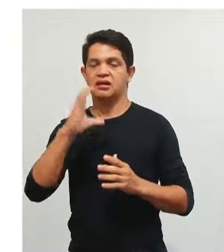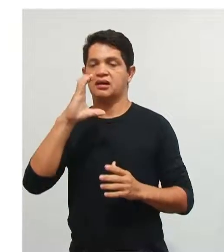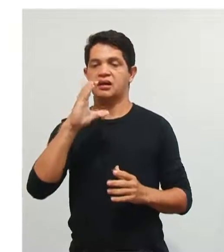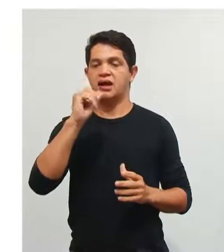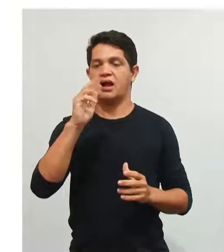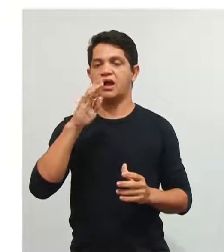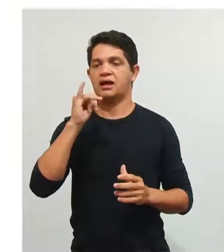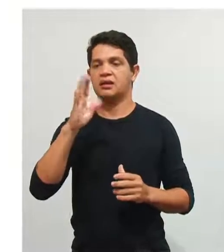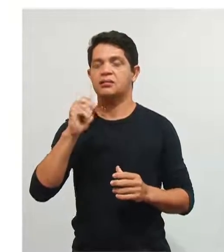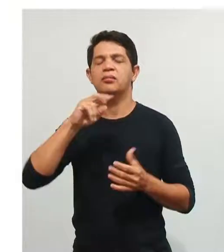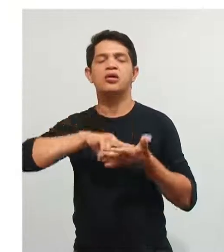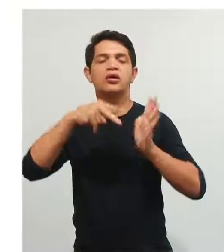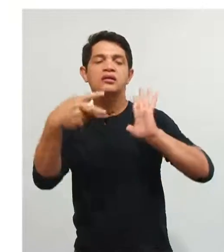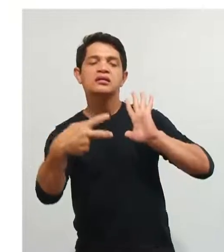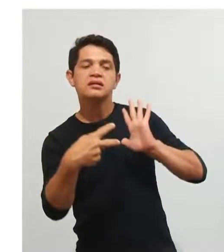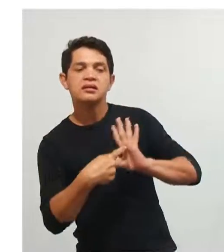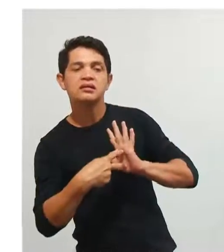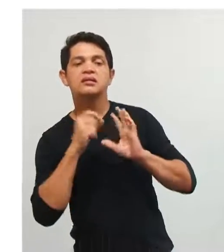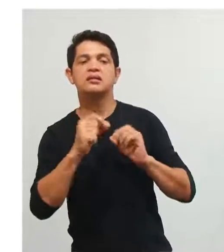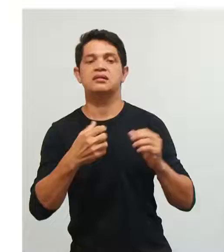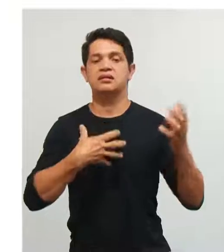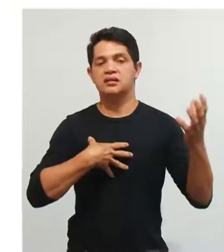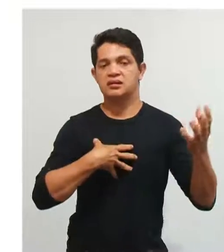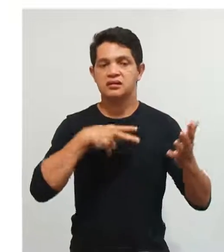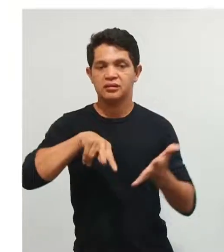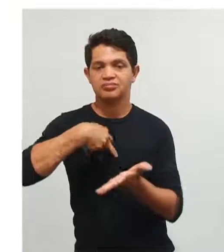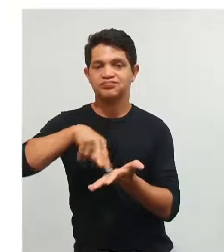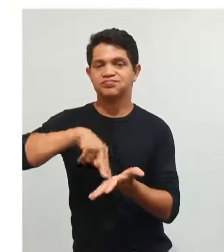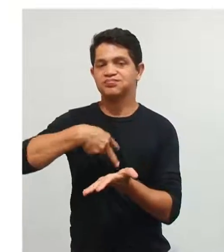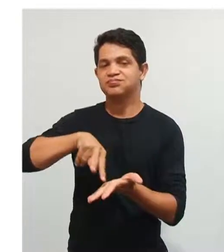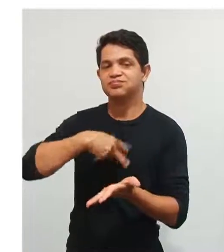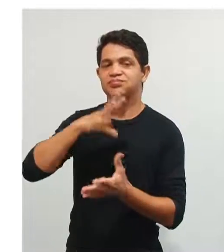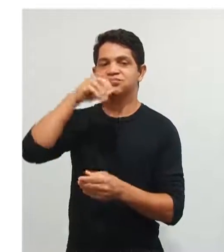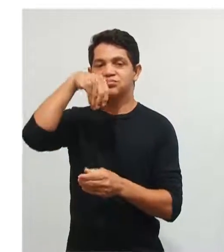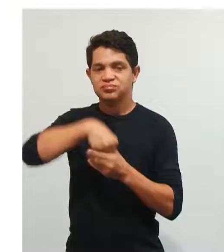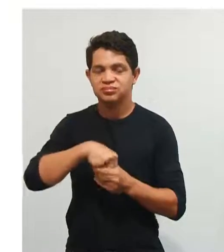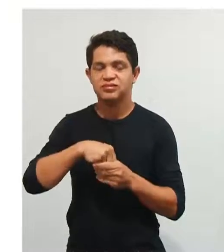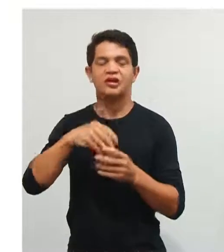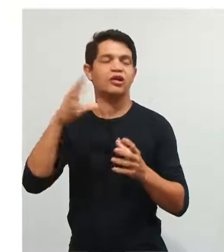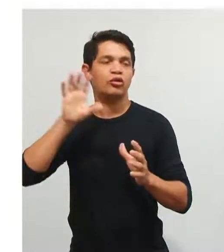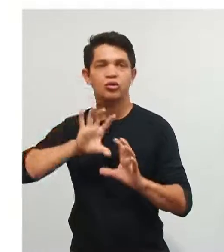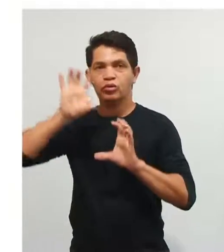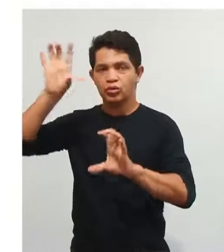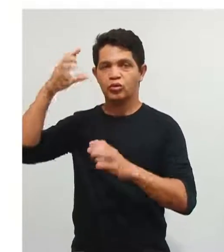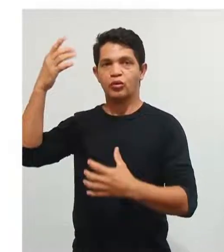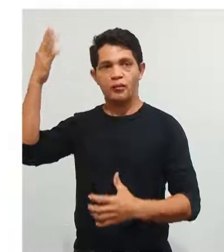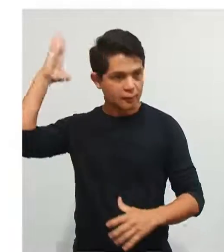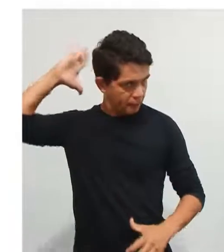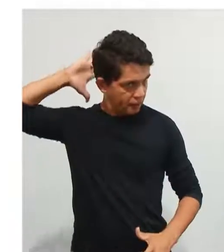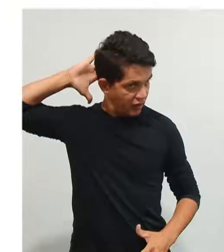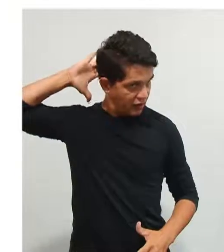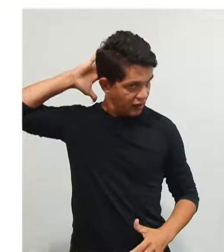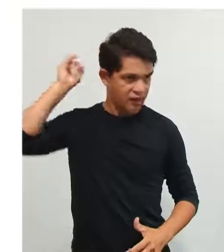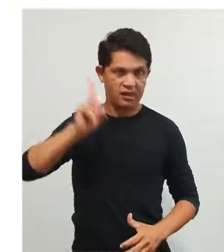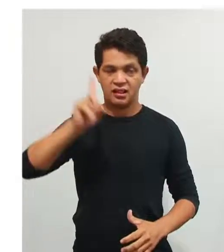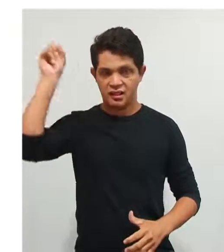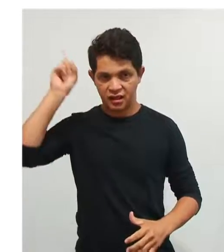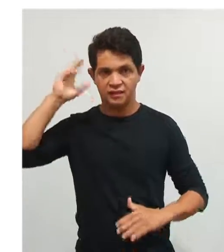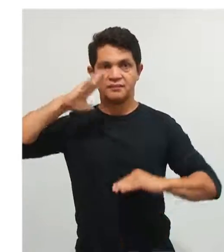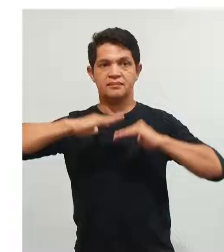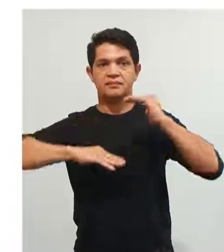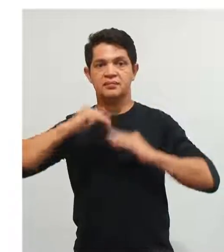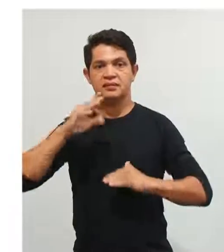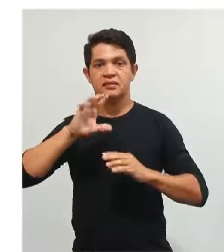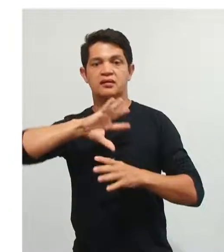carimbó. O carimbó é uma dança de roda típica do Nordeste do Pará, popular entre os